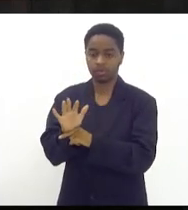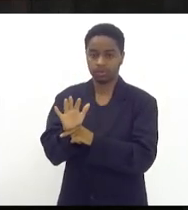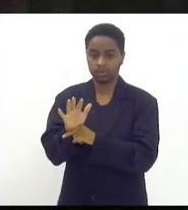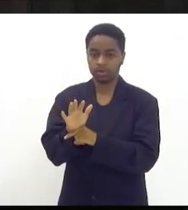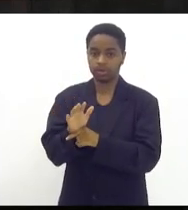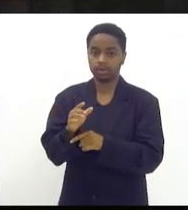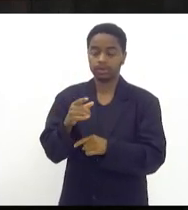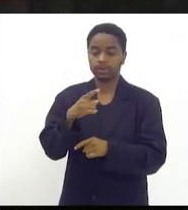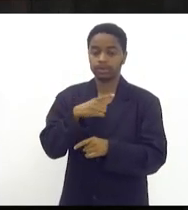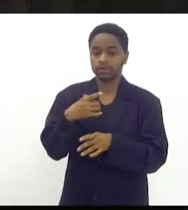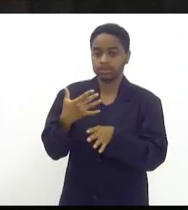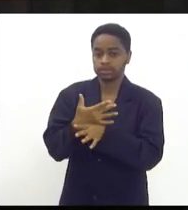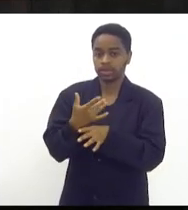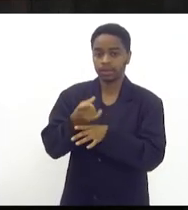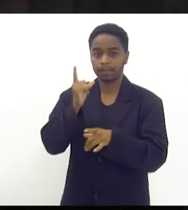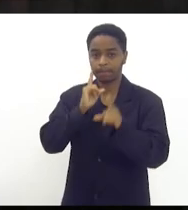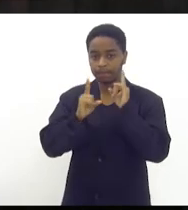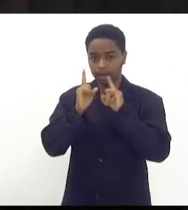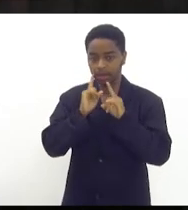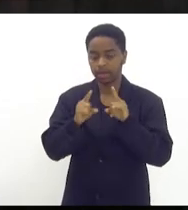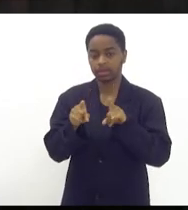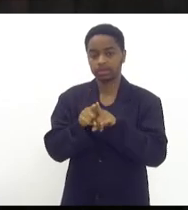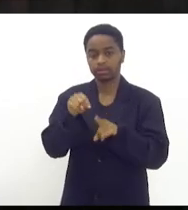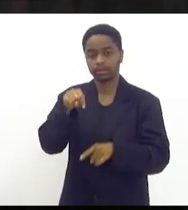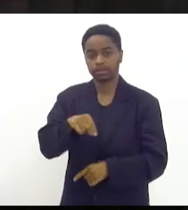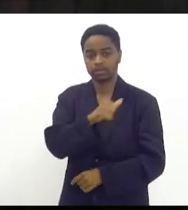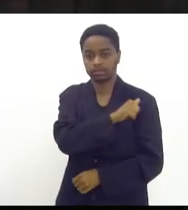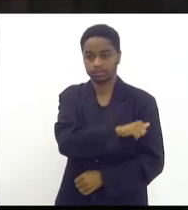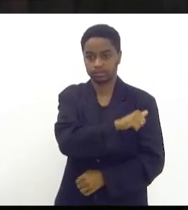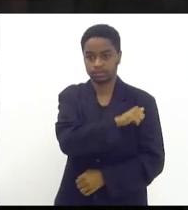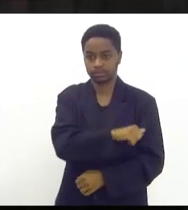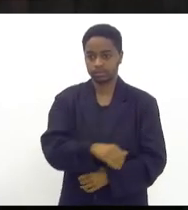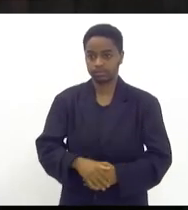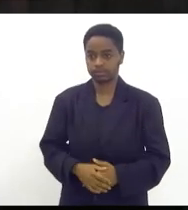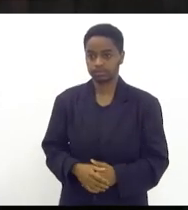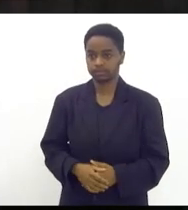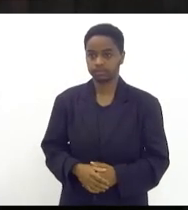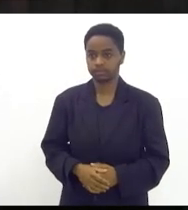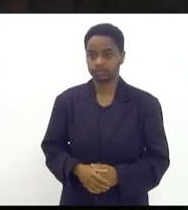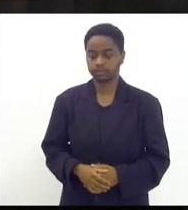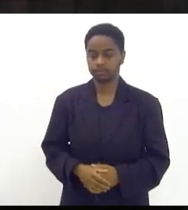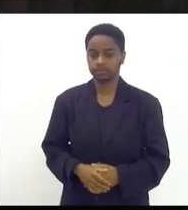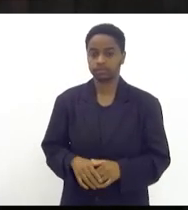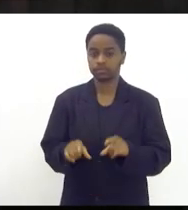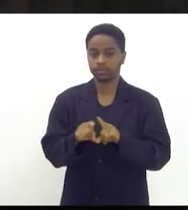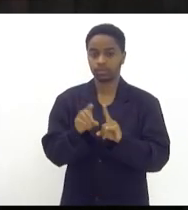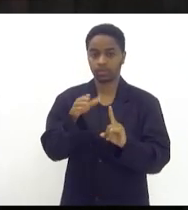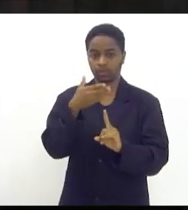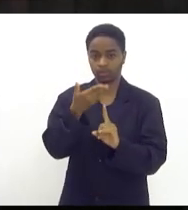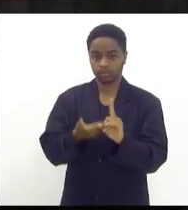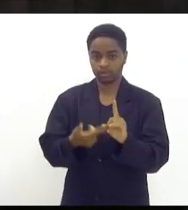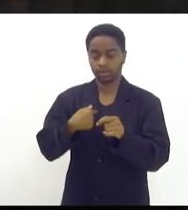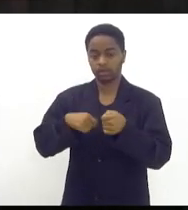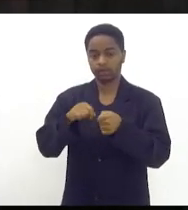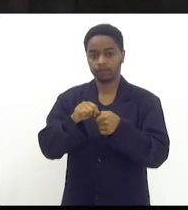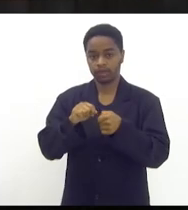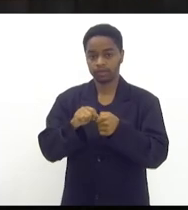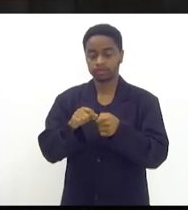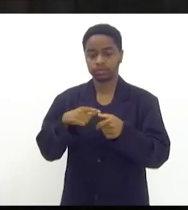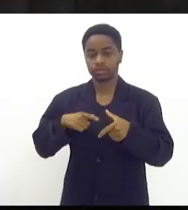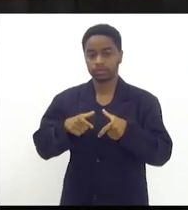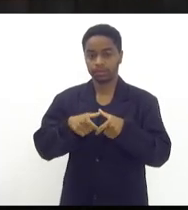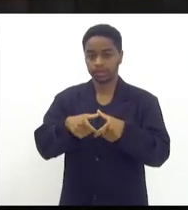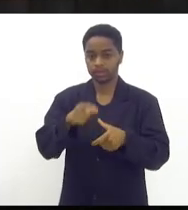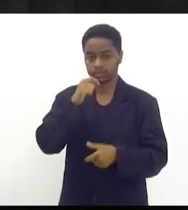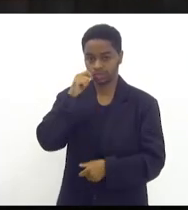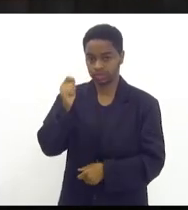pela cidade de Maricá e pelo Estado do Rio de Janeiro. A outra homenagem que eu faço também na Medalha Tiradentes, também é